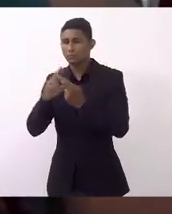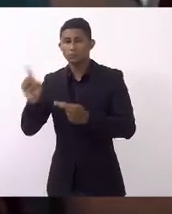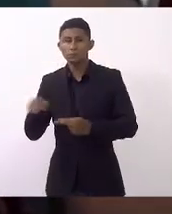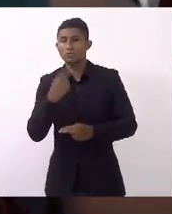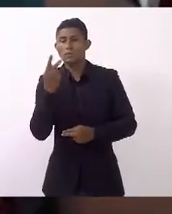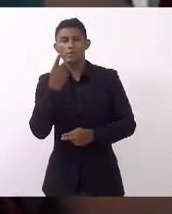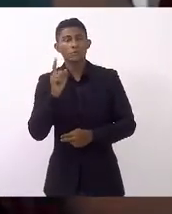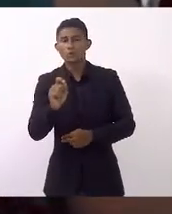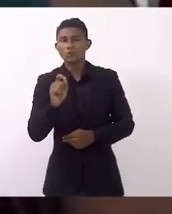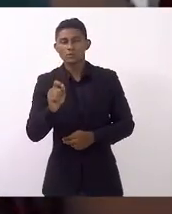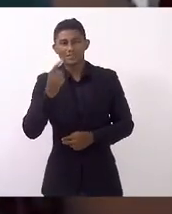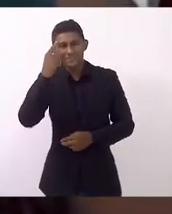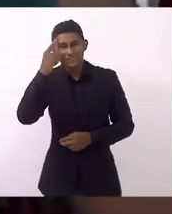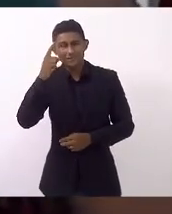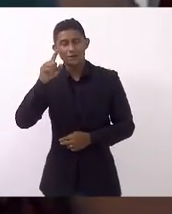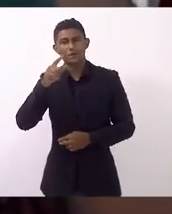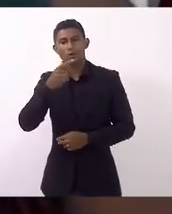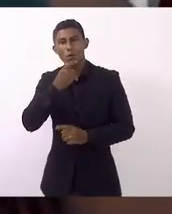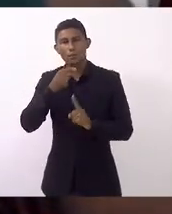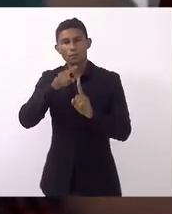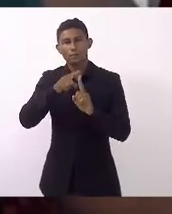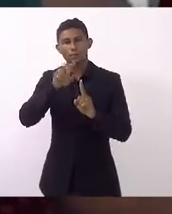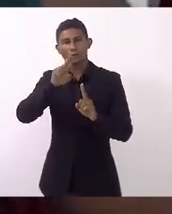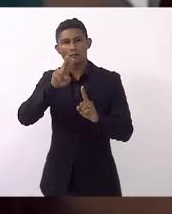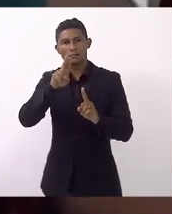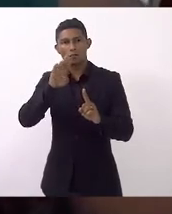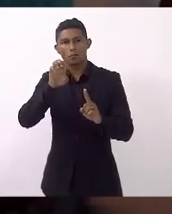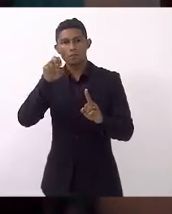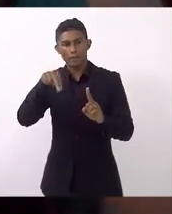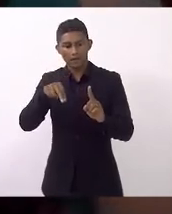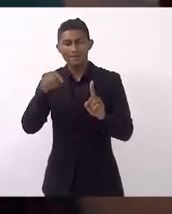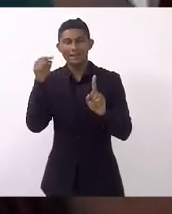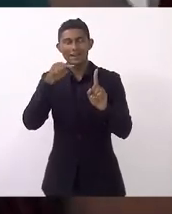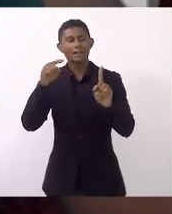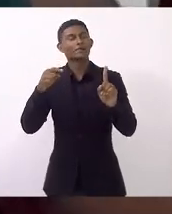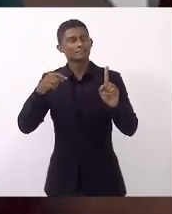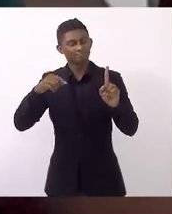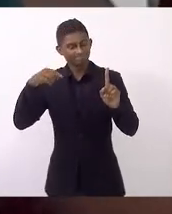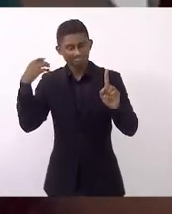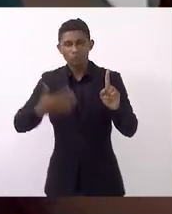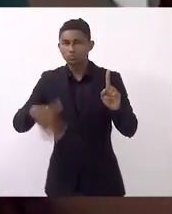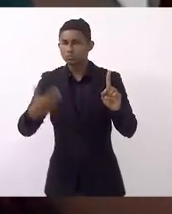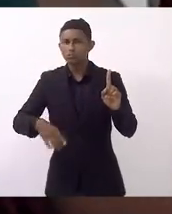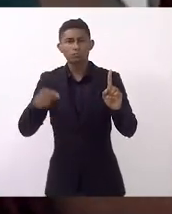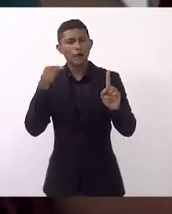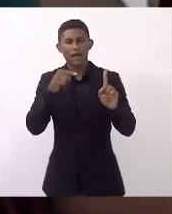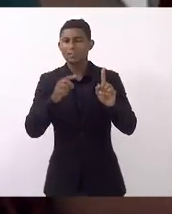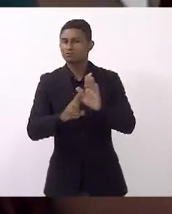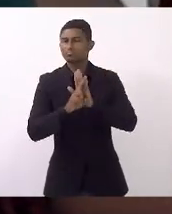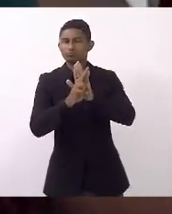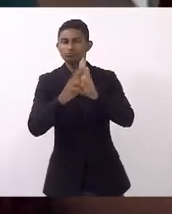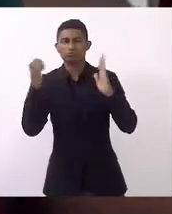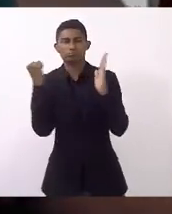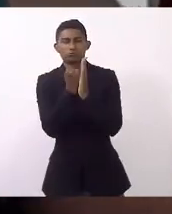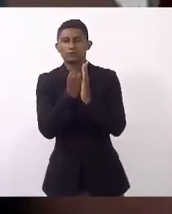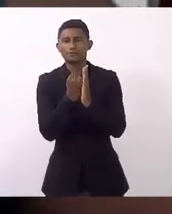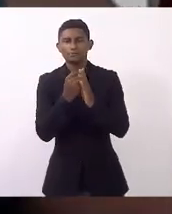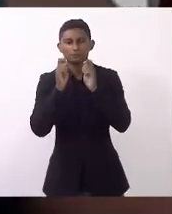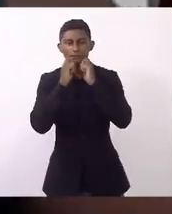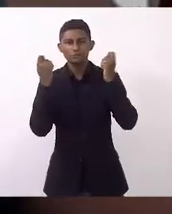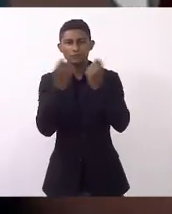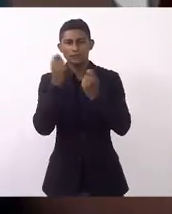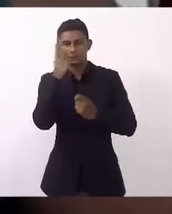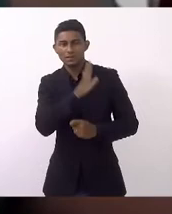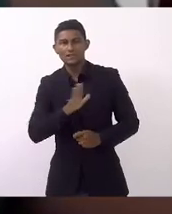Rubem Confetti, uma memória viva do carnaval, uma figura que passou pela Associação Brasileira de Imprensa, a Rádio